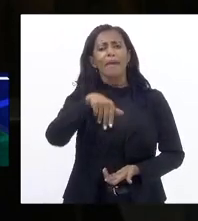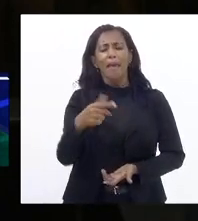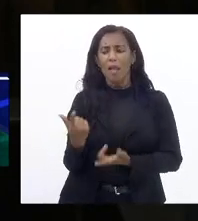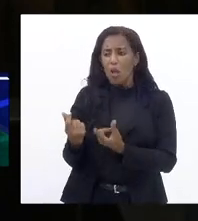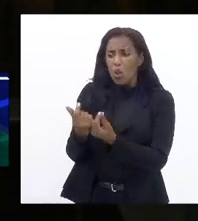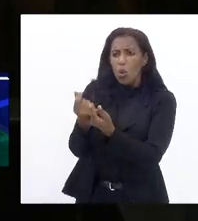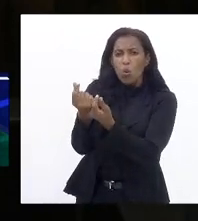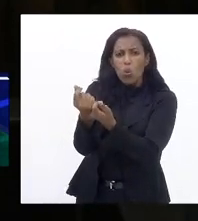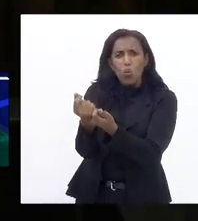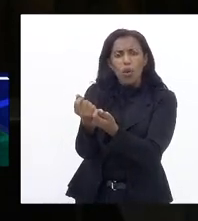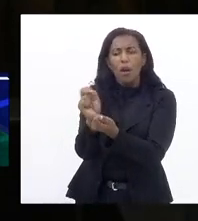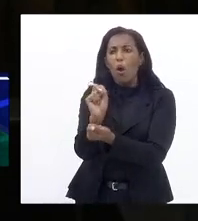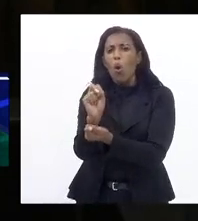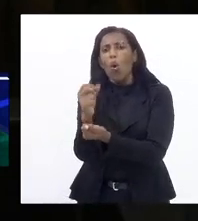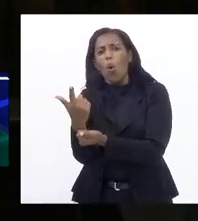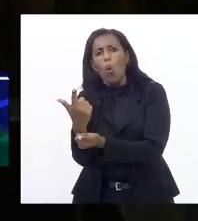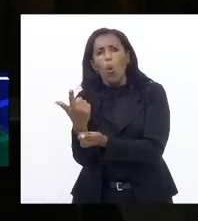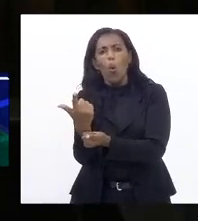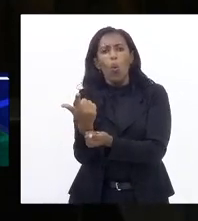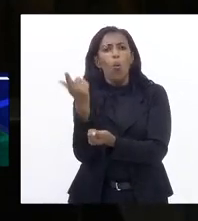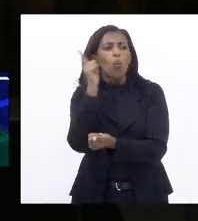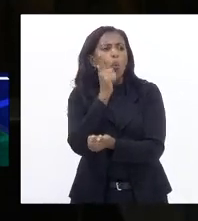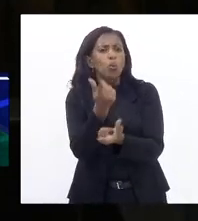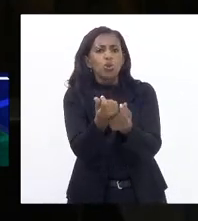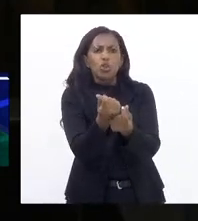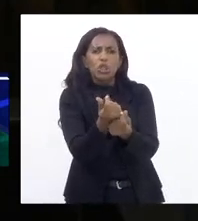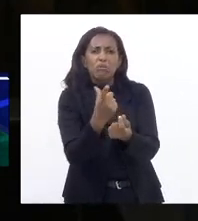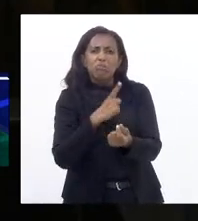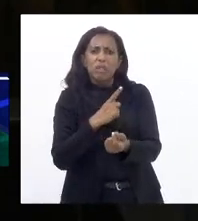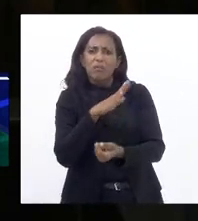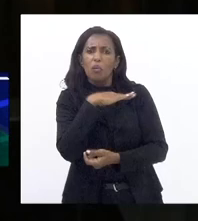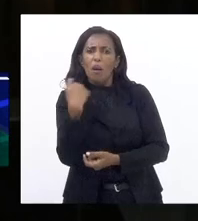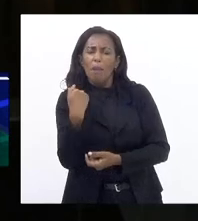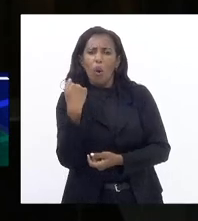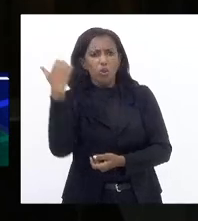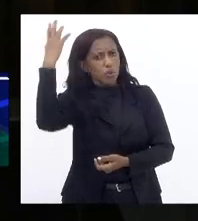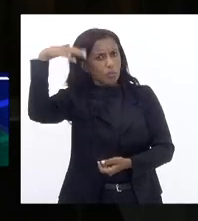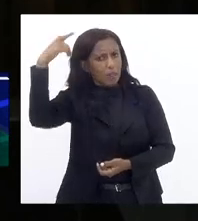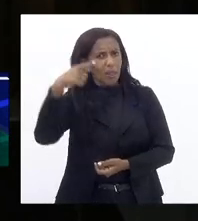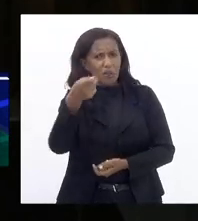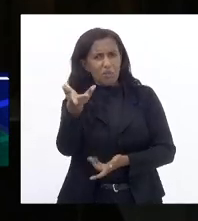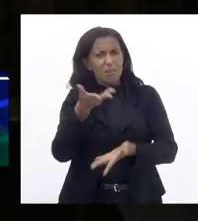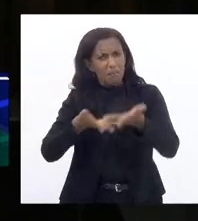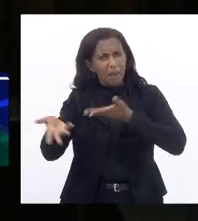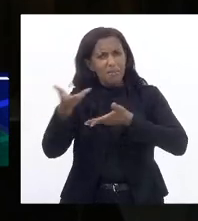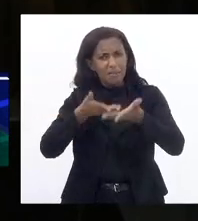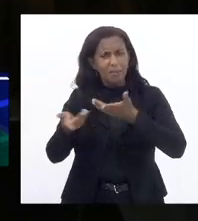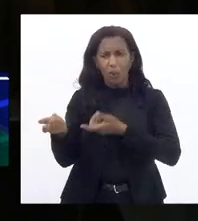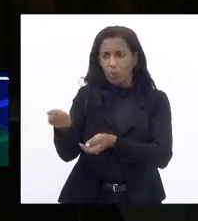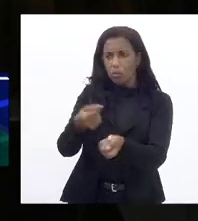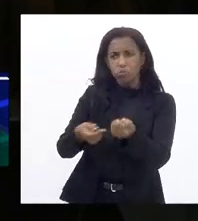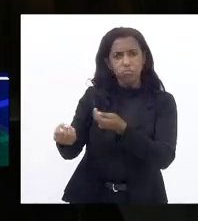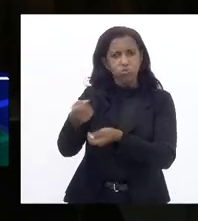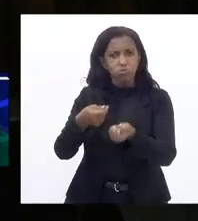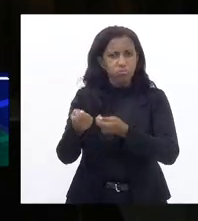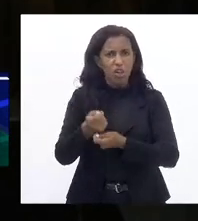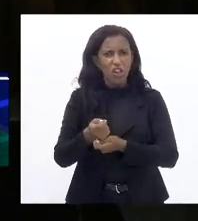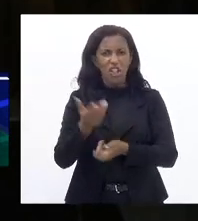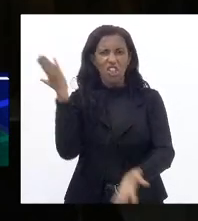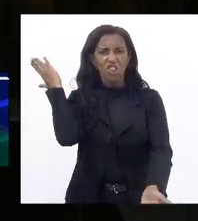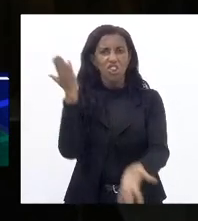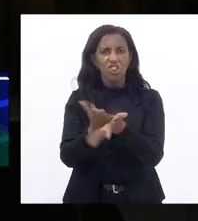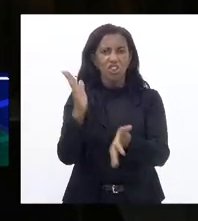ou lucrou com a morte de Marielle Franco? Vossa Excelência participou dessa negociata? Chega de